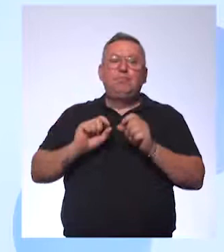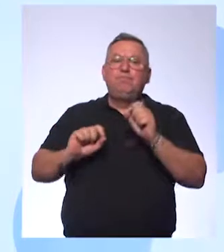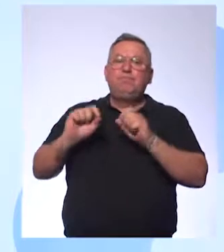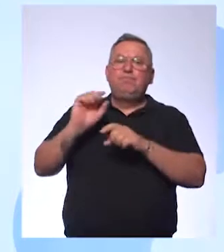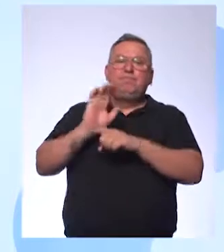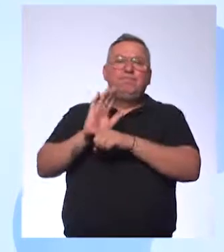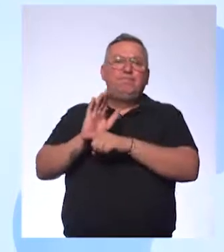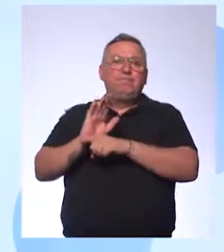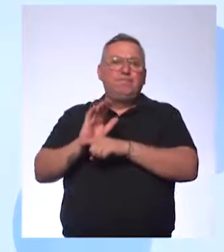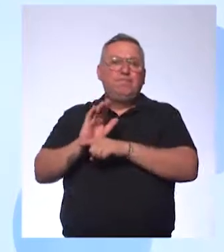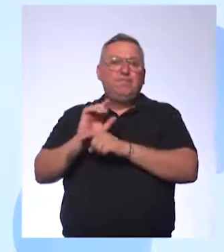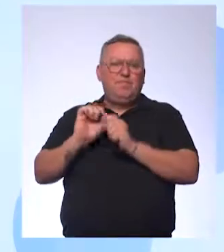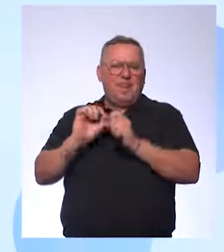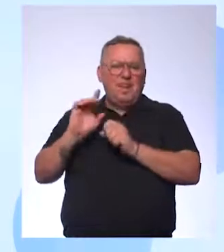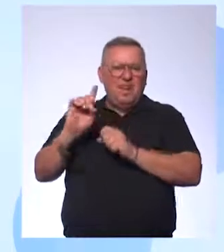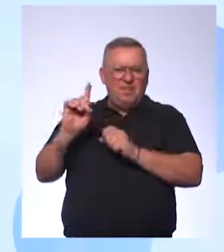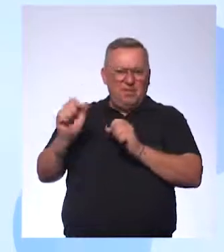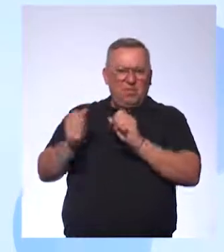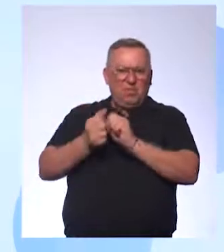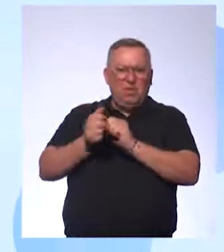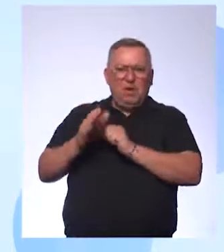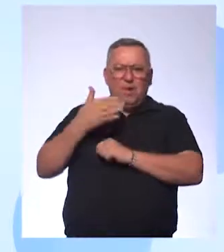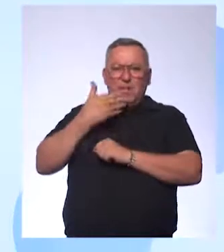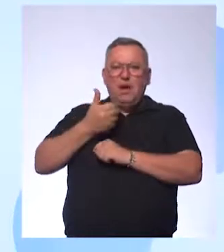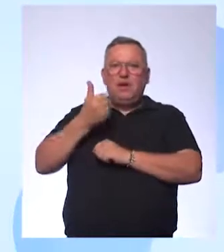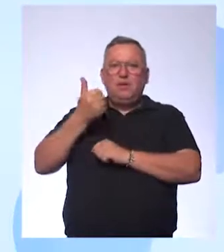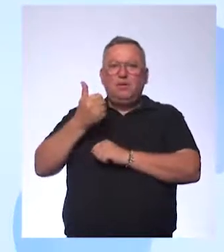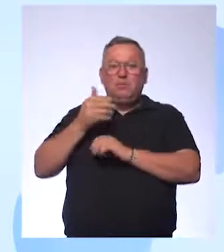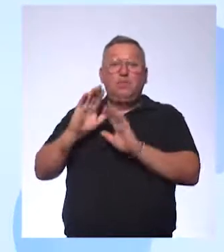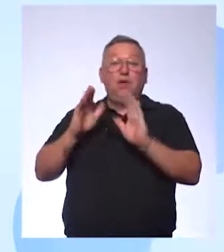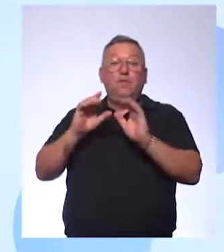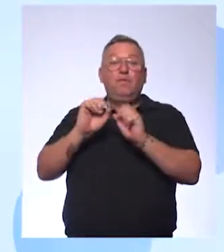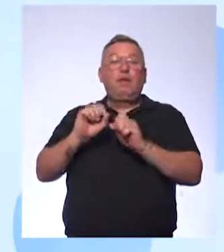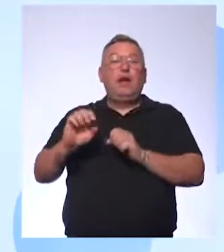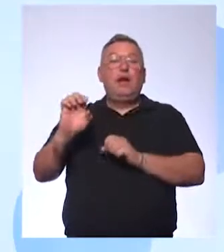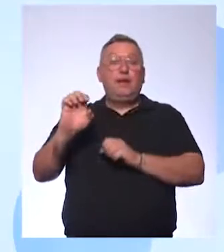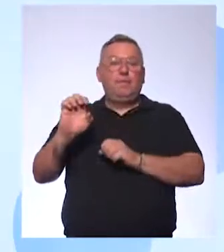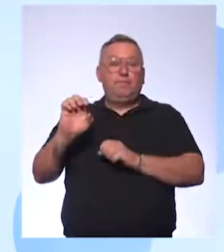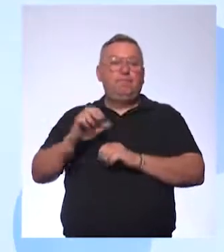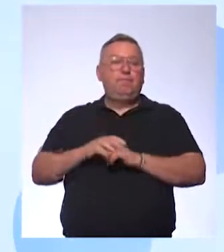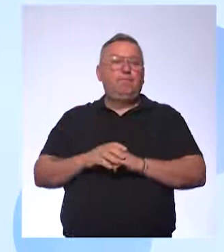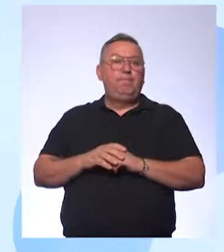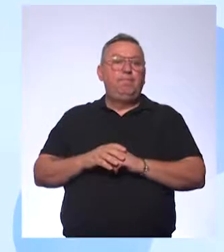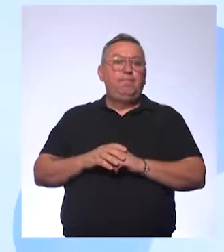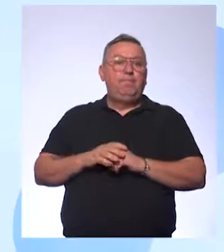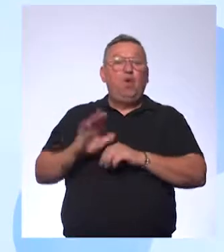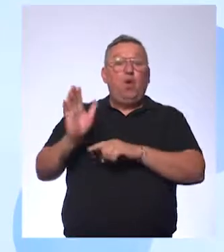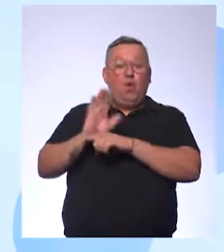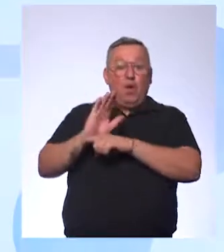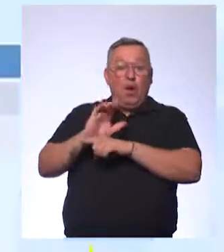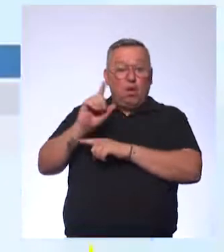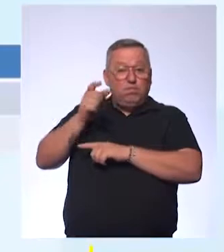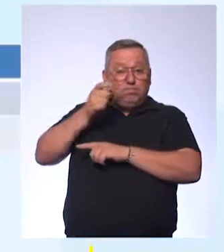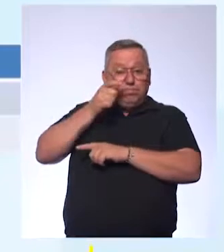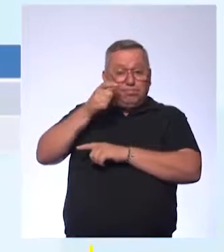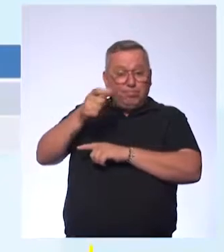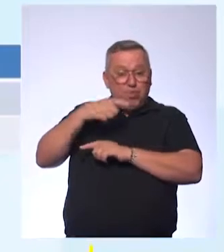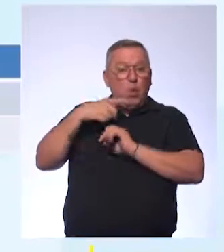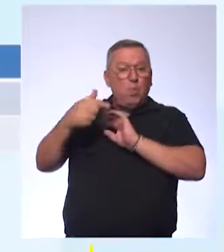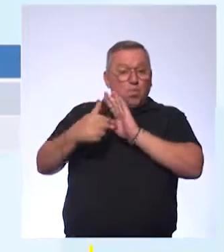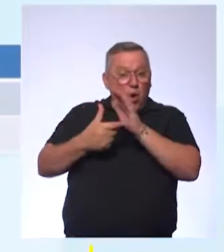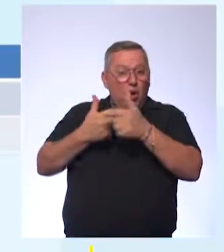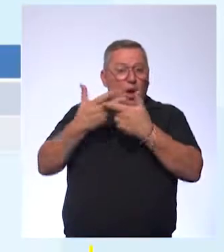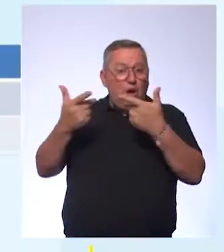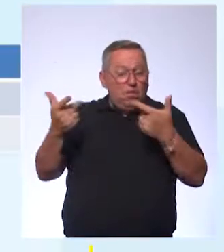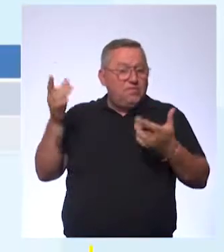filme é melhor fazer a D já junto com eles, né? Vamos fazer a E. Aí depois a gente faz junto. O filme é interessante, apresenta relatos